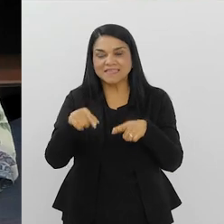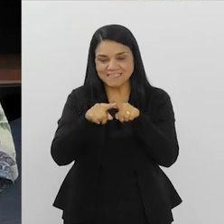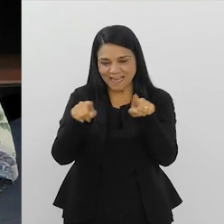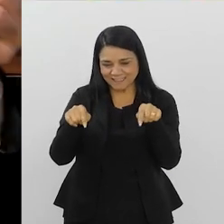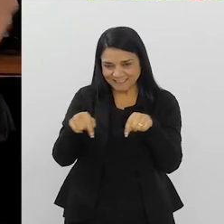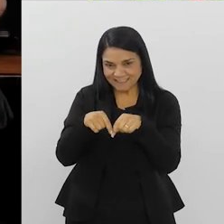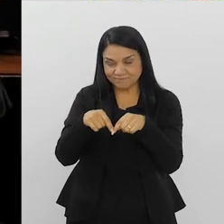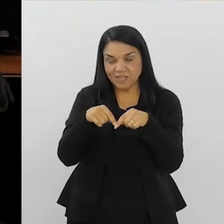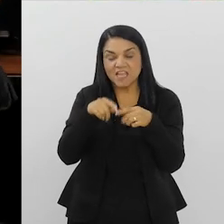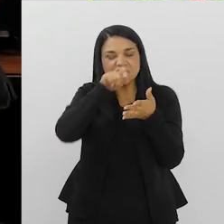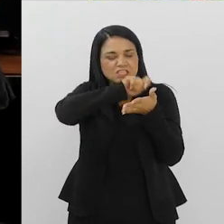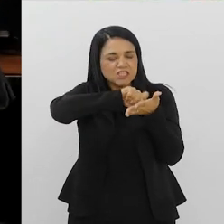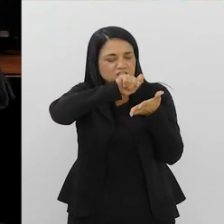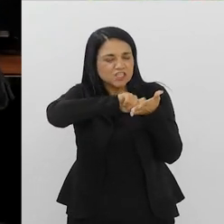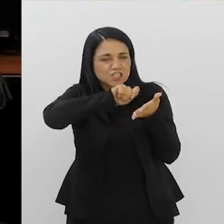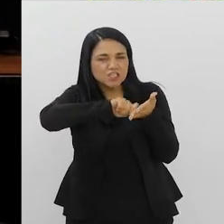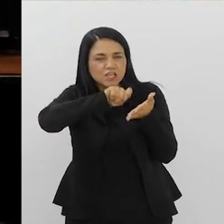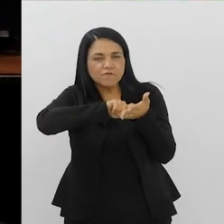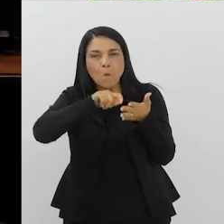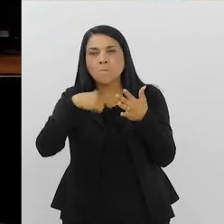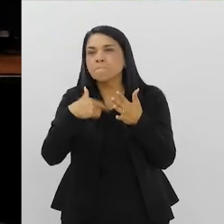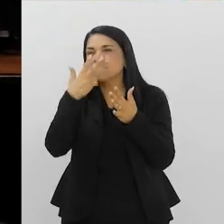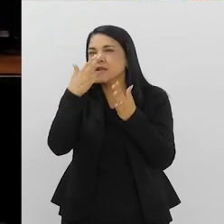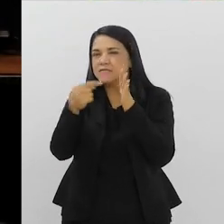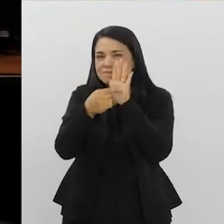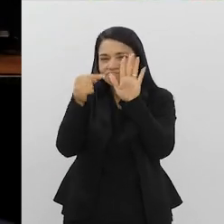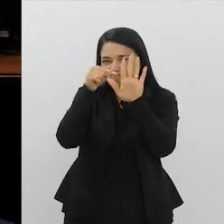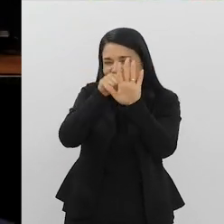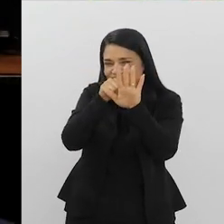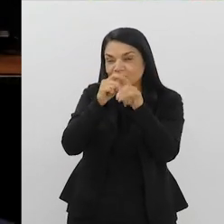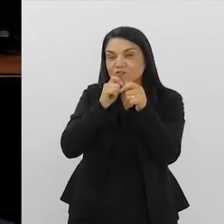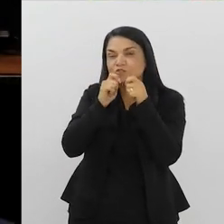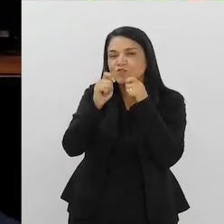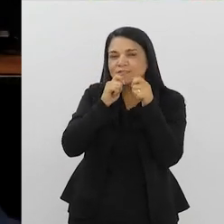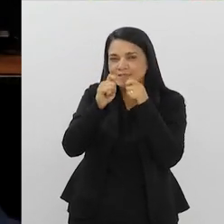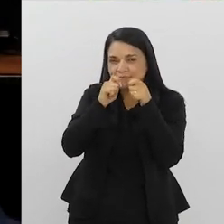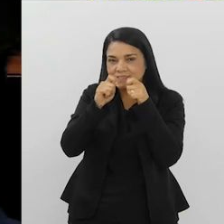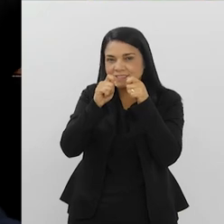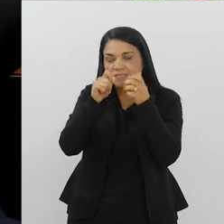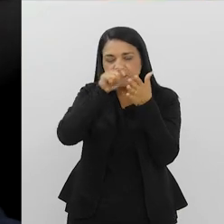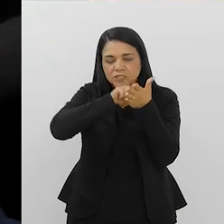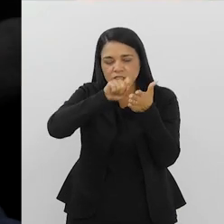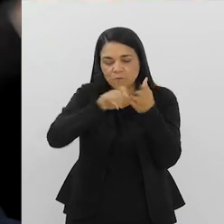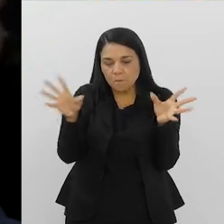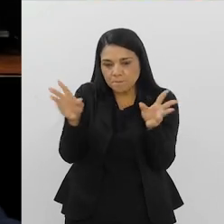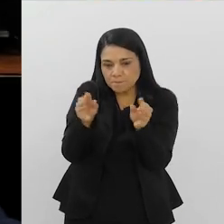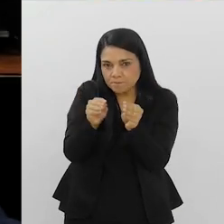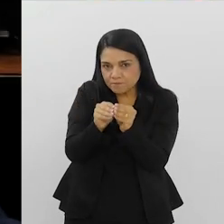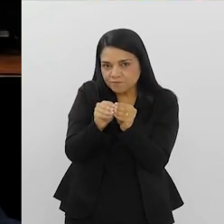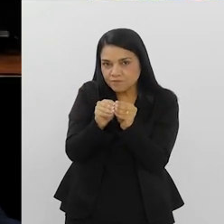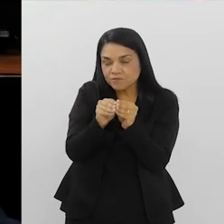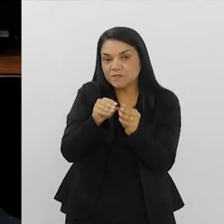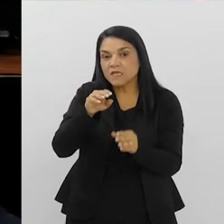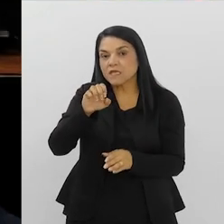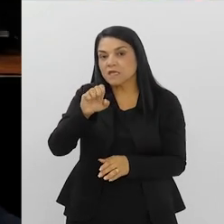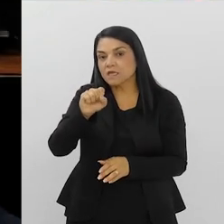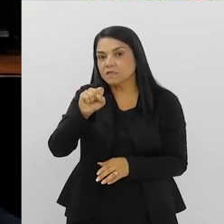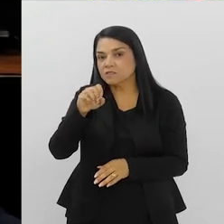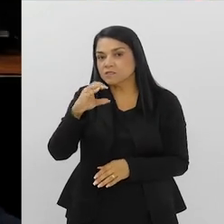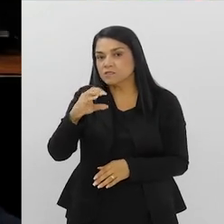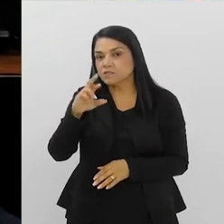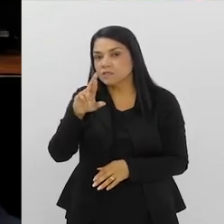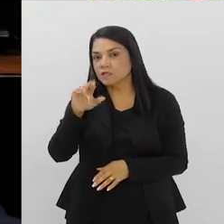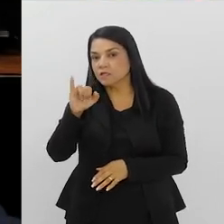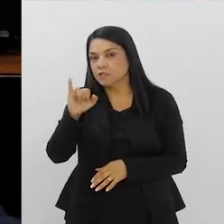pras Américas eh ele fez um resumo de que tudo que os antepassados dele haviam escrito né